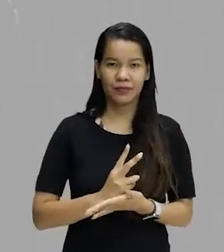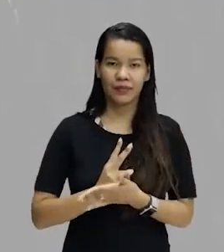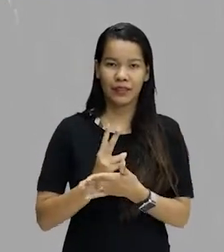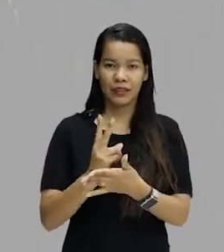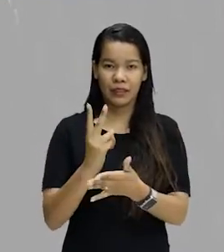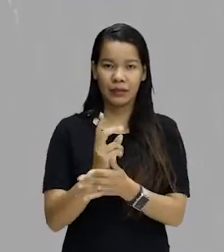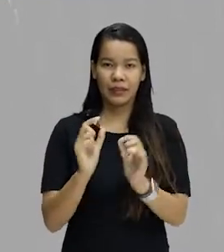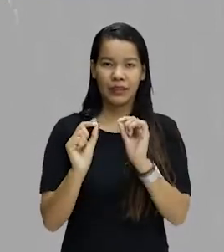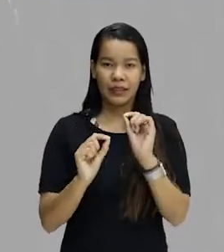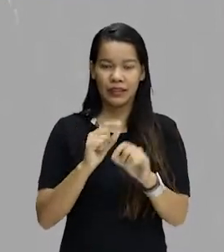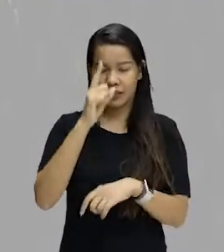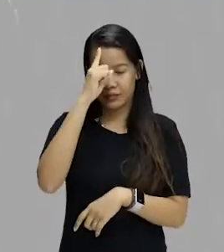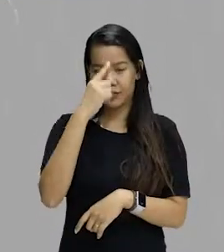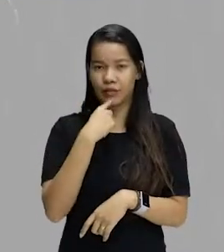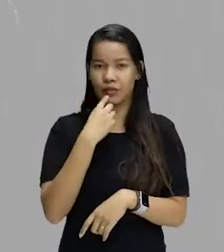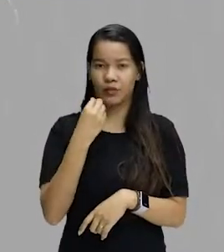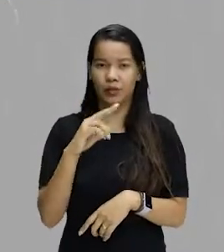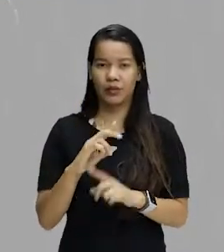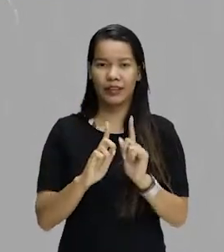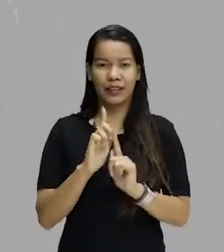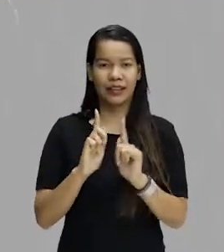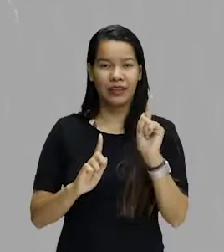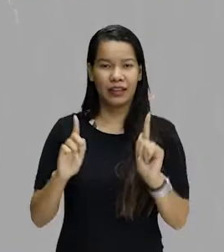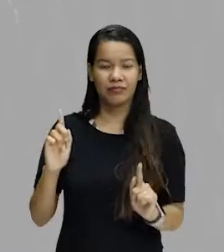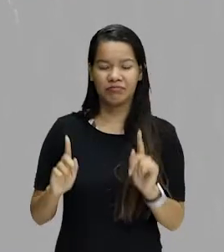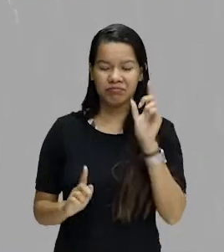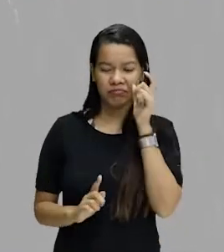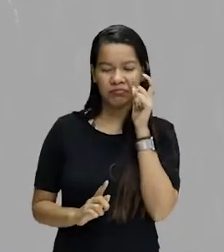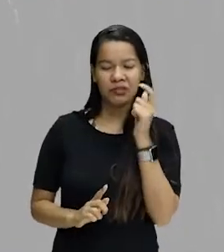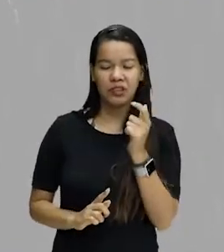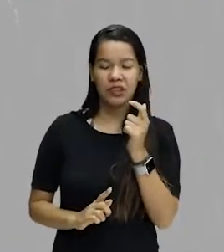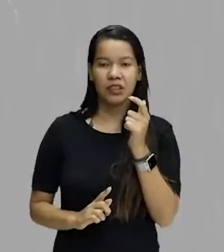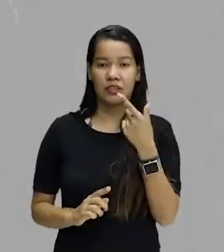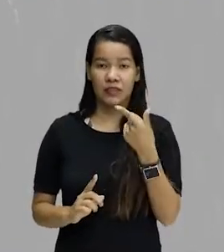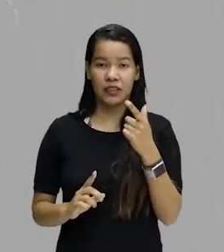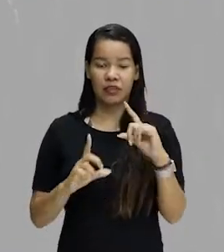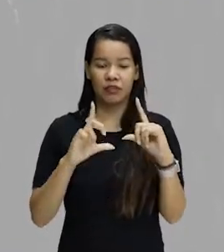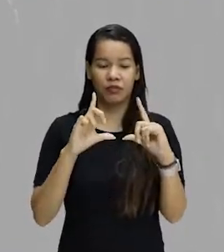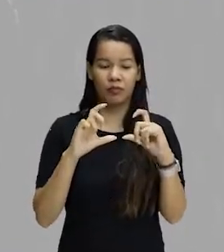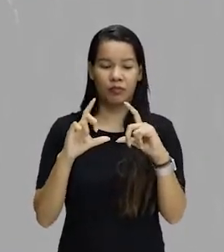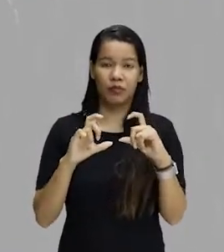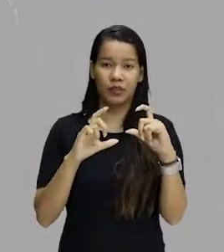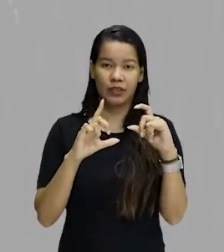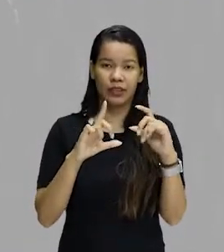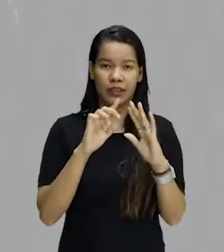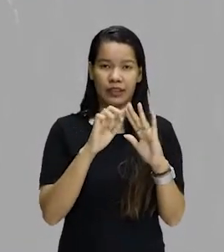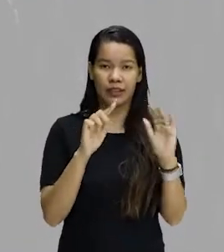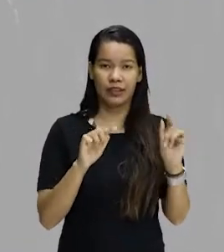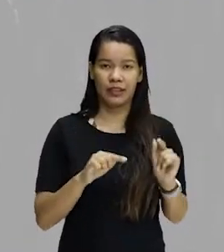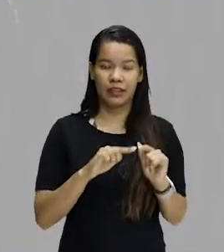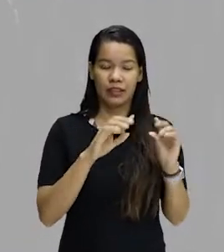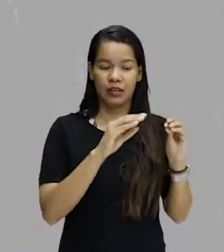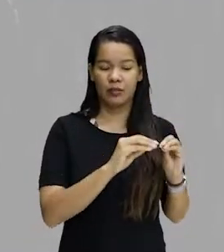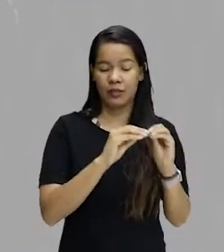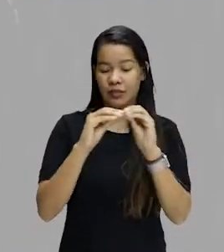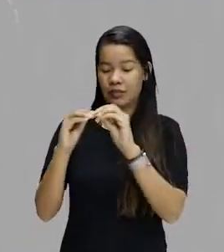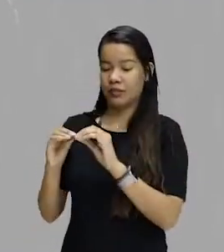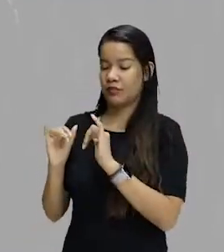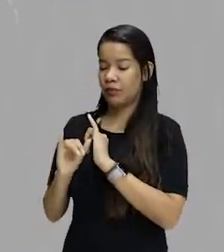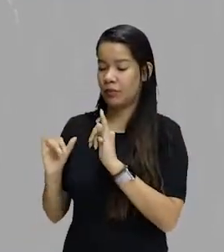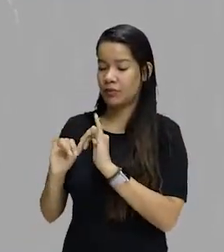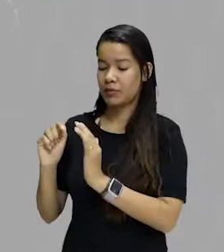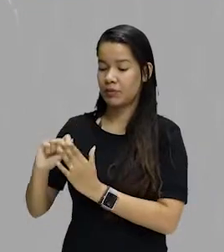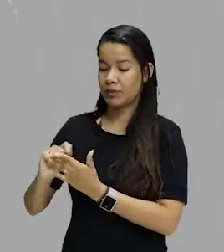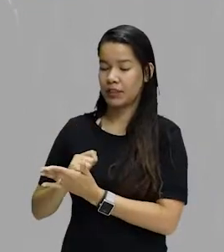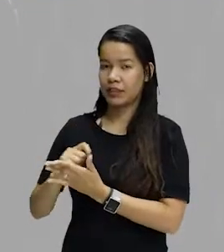aquela figura, aquele gráfico lhe chamar a atenção, você printa a tela, passa essas informações para o caderno para continuar os